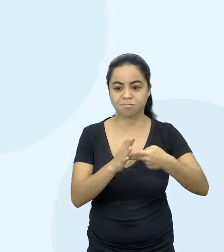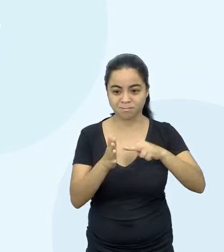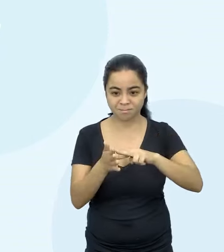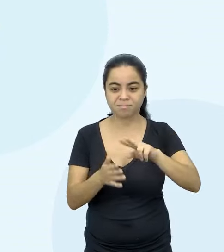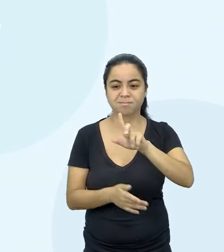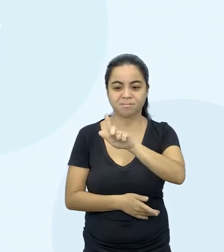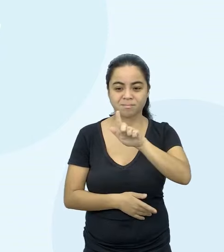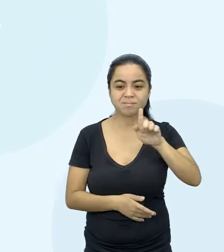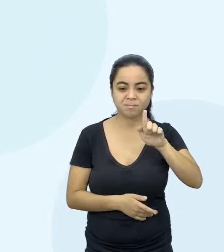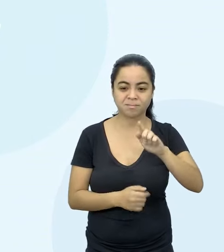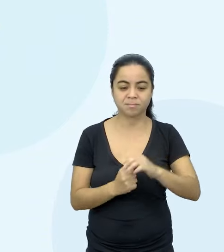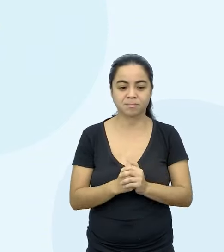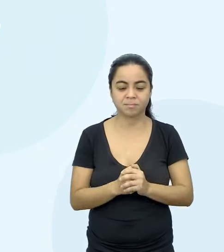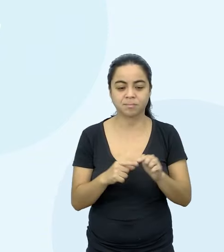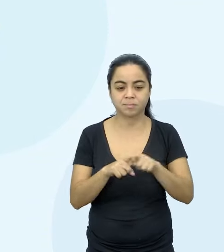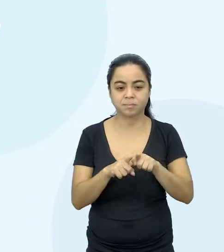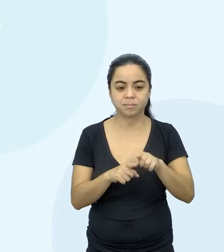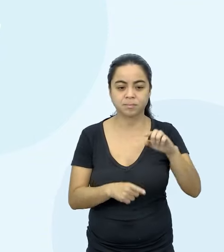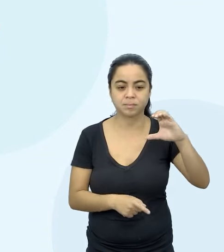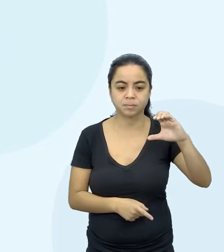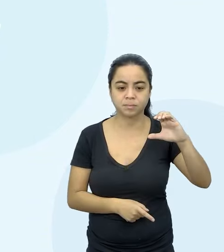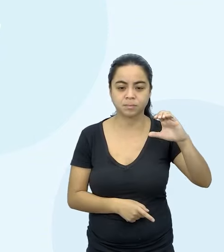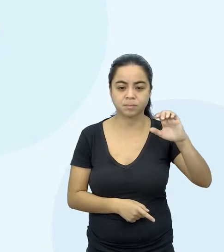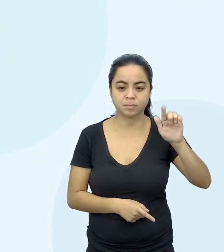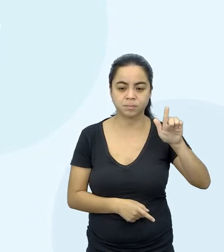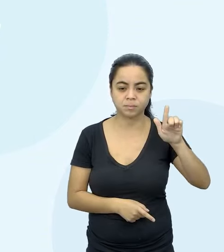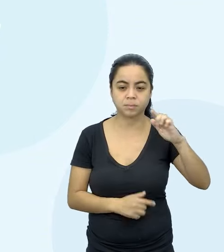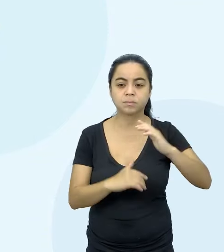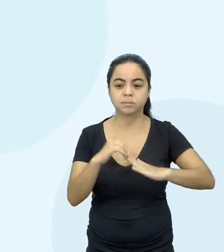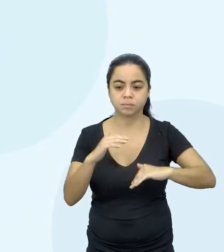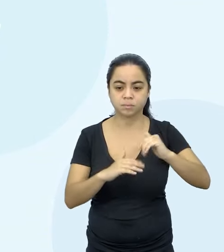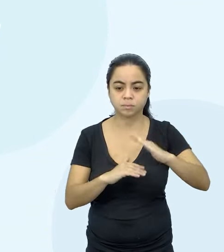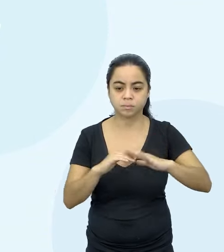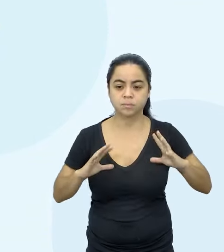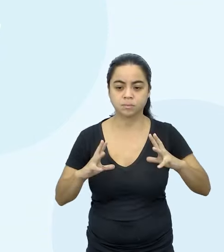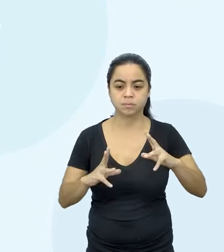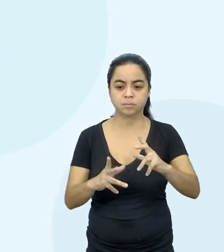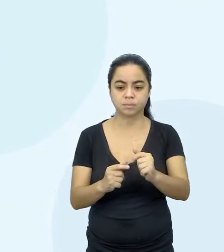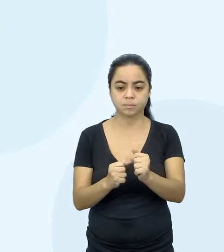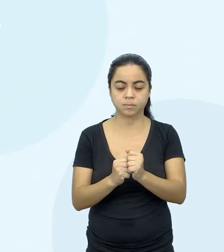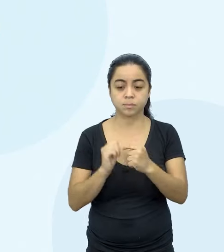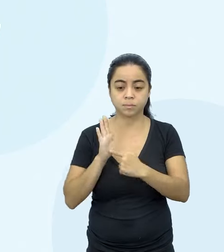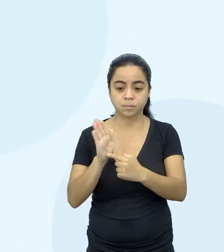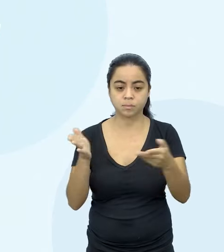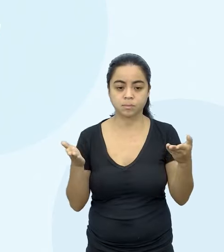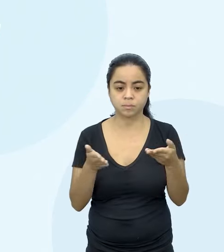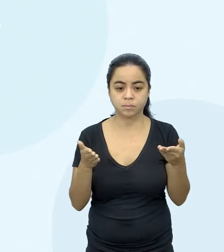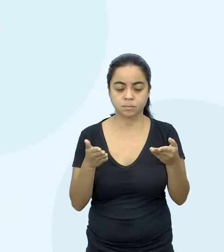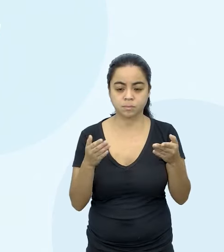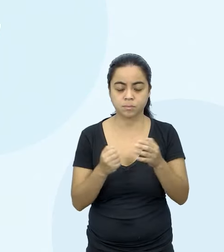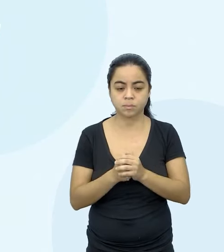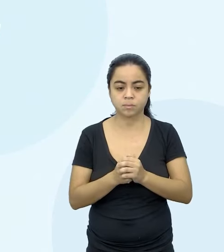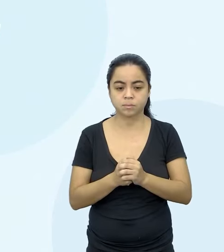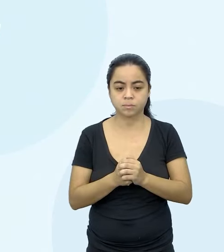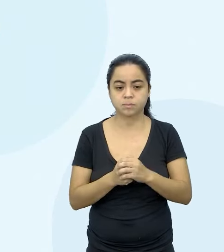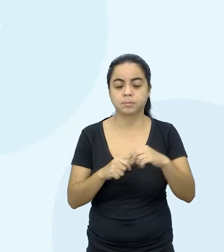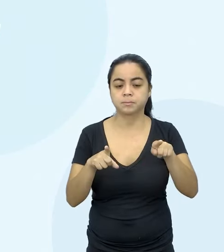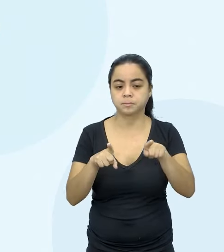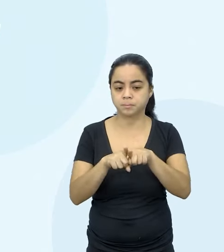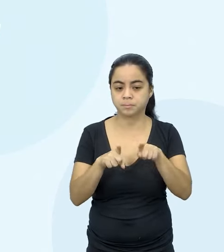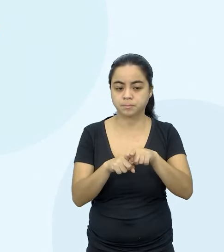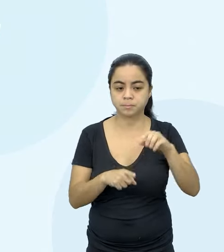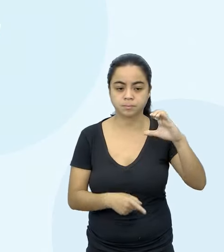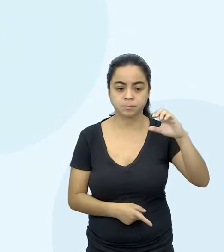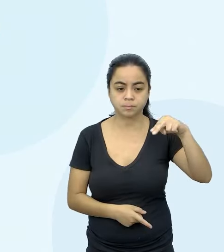suas tecnologias. O CG, que são competências gerais, que apareceu hoje, né, no segundo componente.